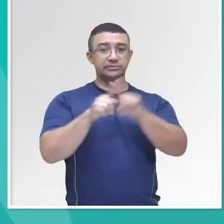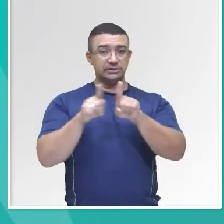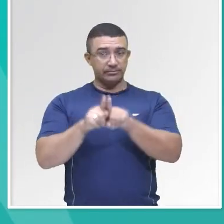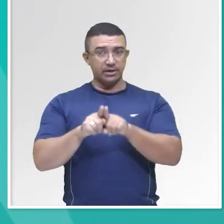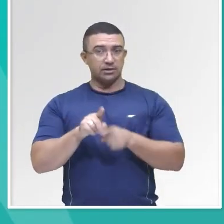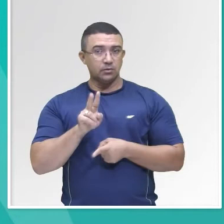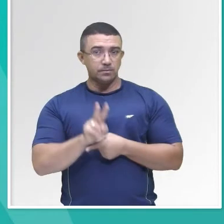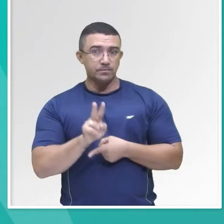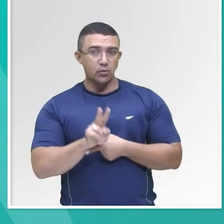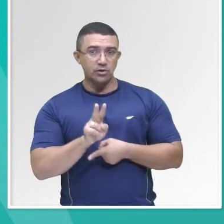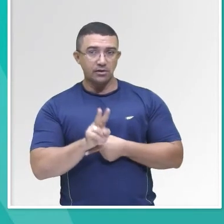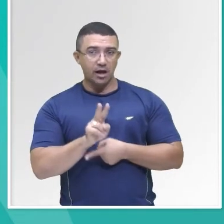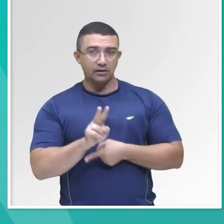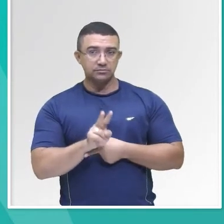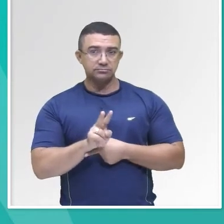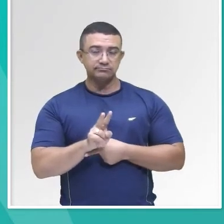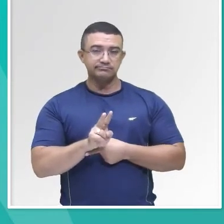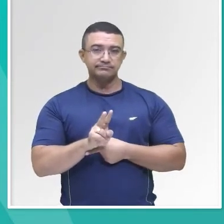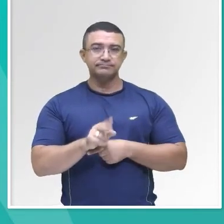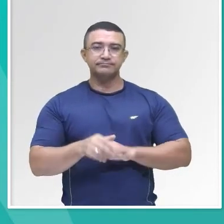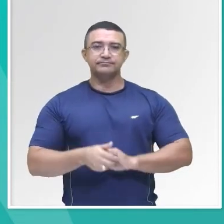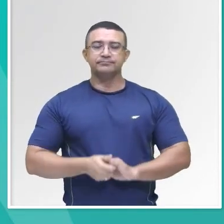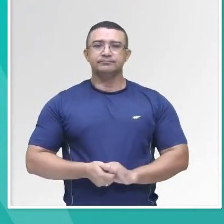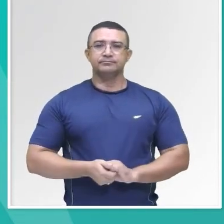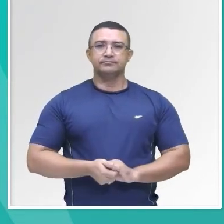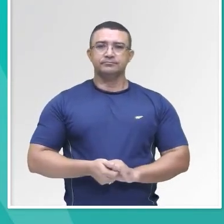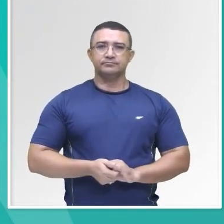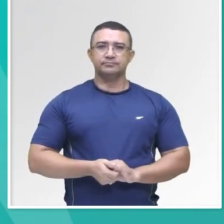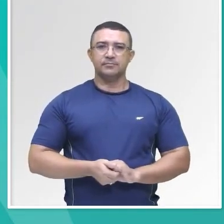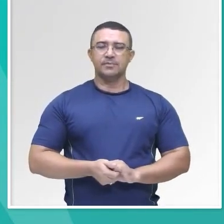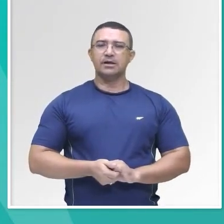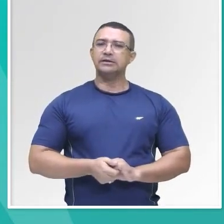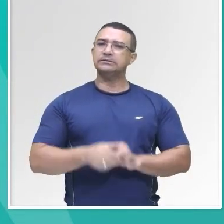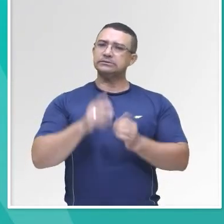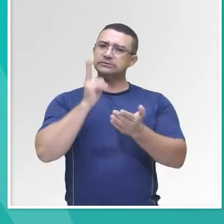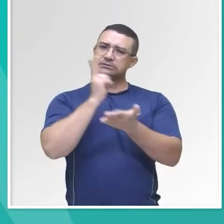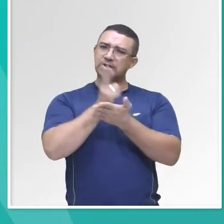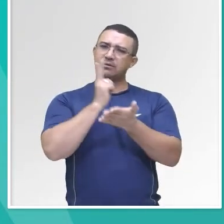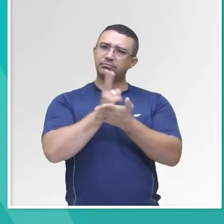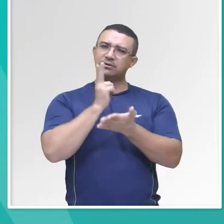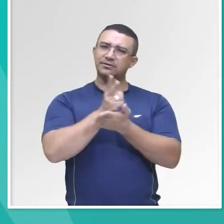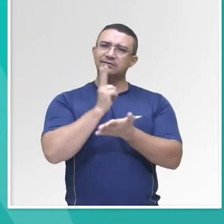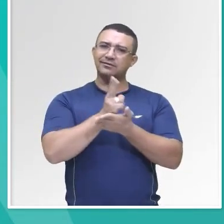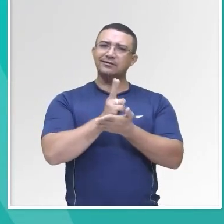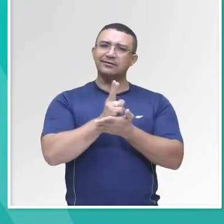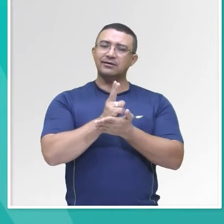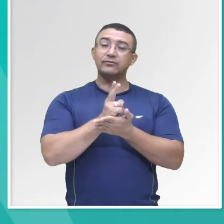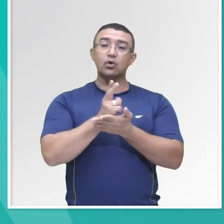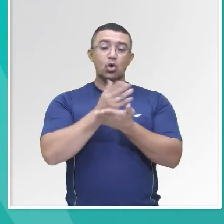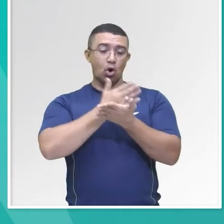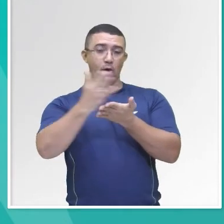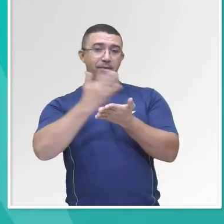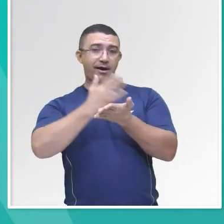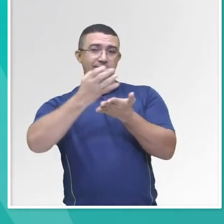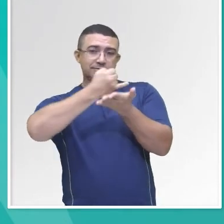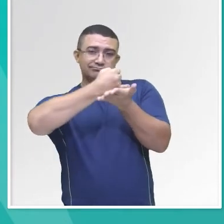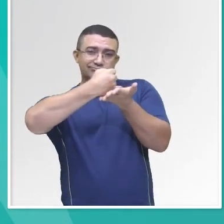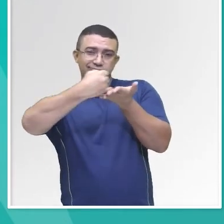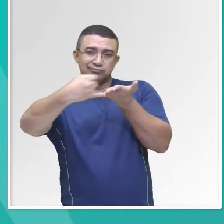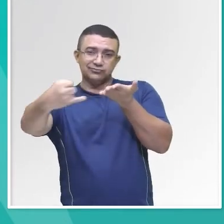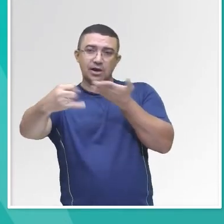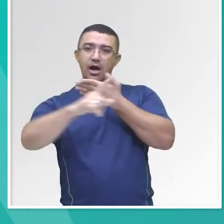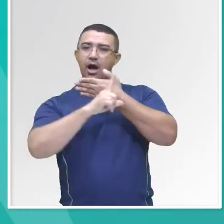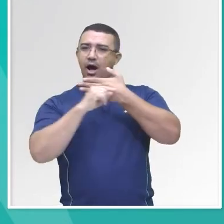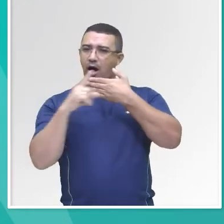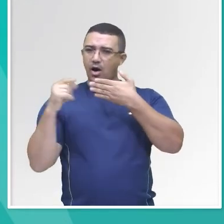consequências, a prevenção, né? Então, cada vez mais, olha só, aqui na introdução, o